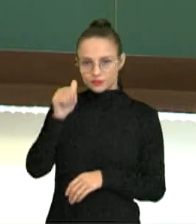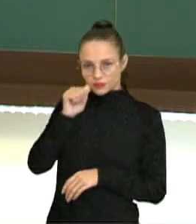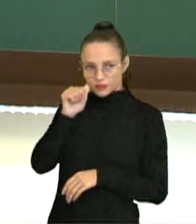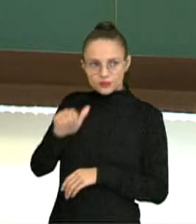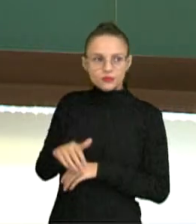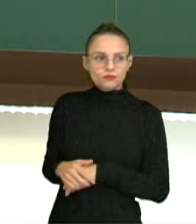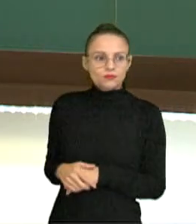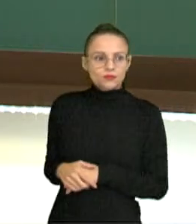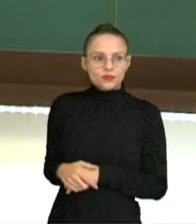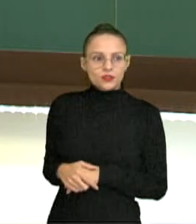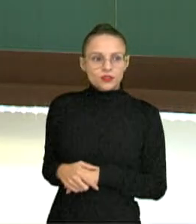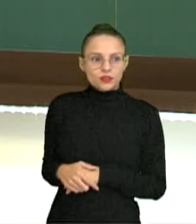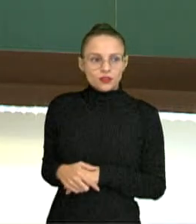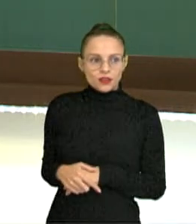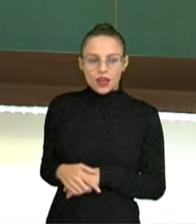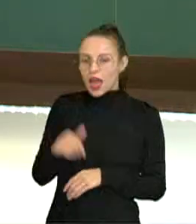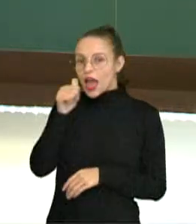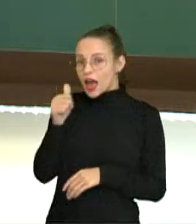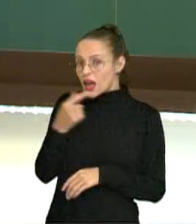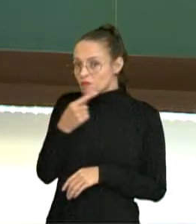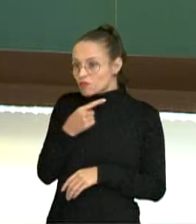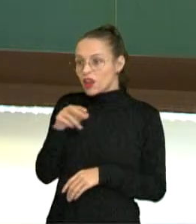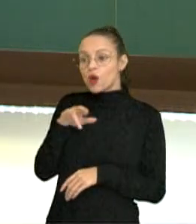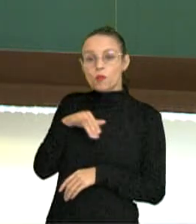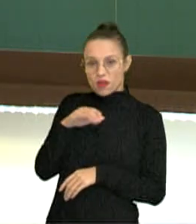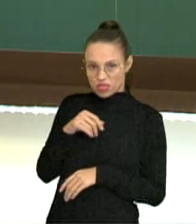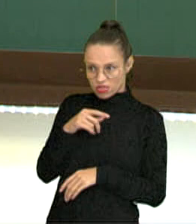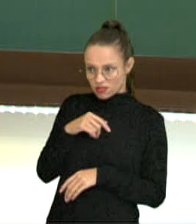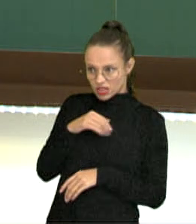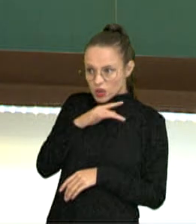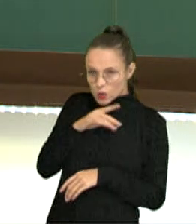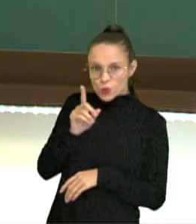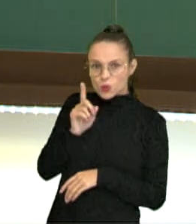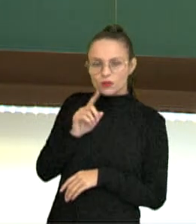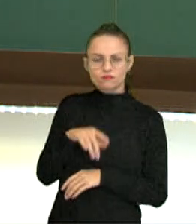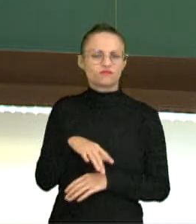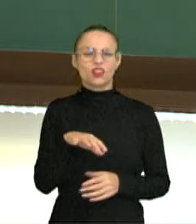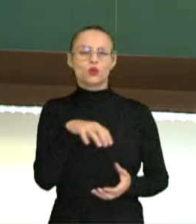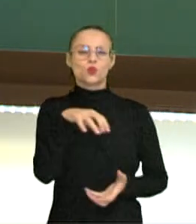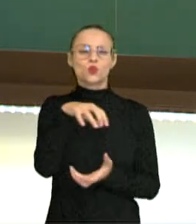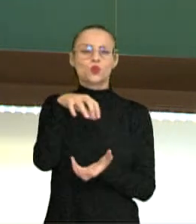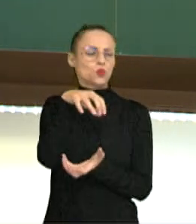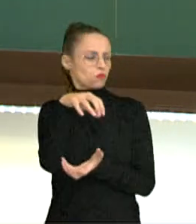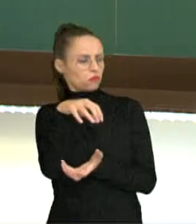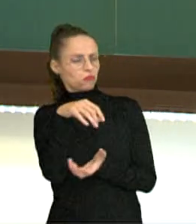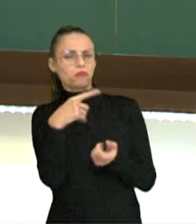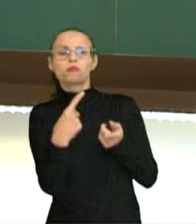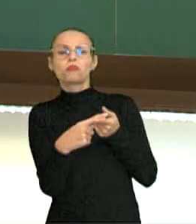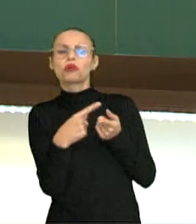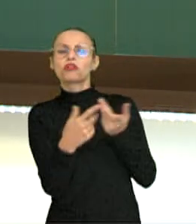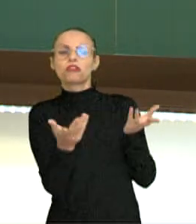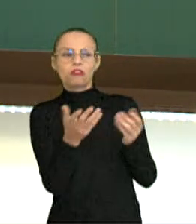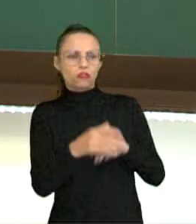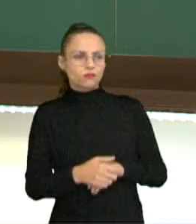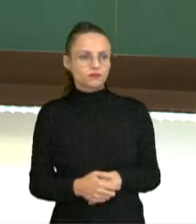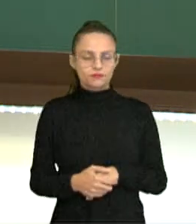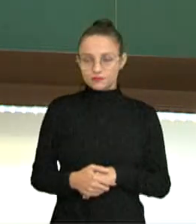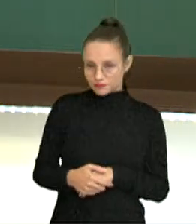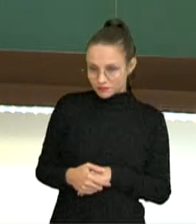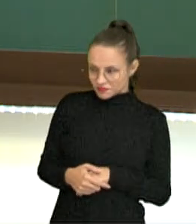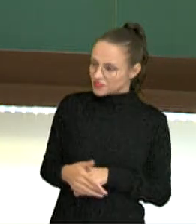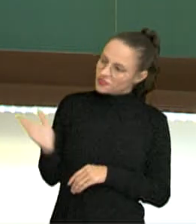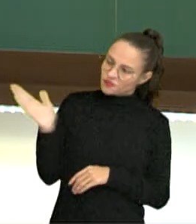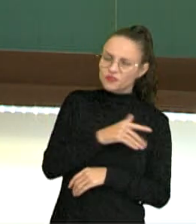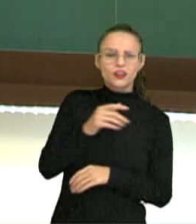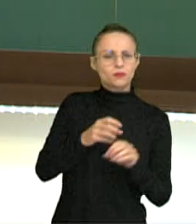dona Romana não vai achar ruim? Tião, acendendo um lampião. Não sei por quê. Maria,